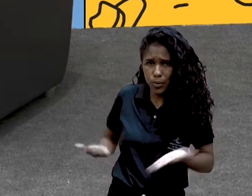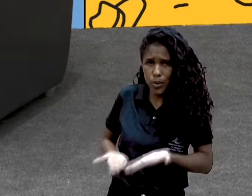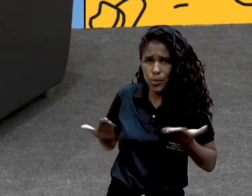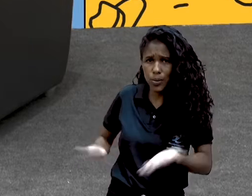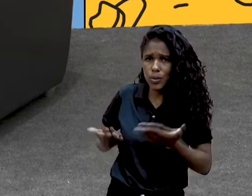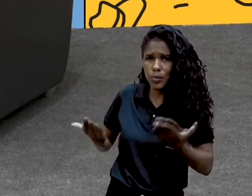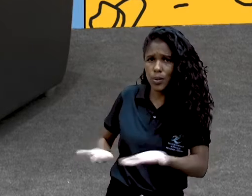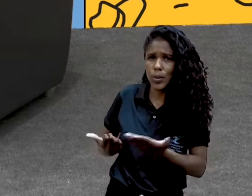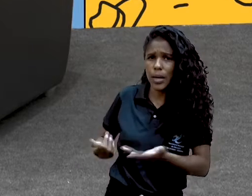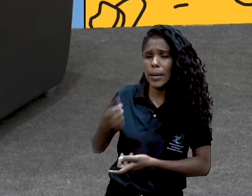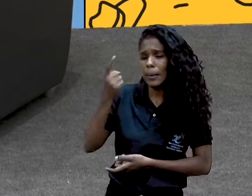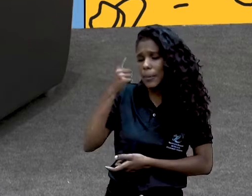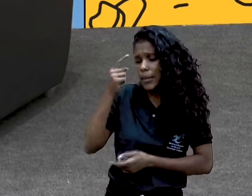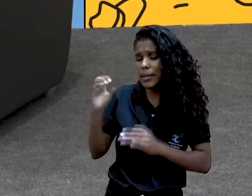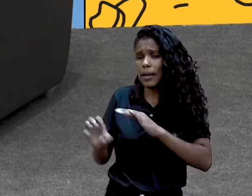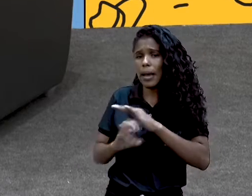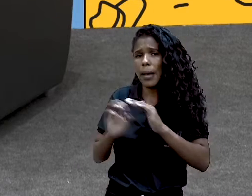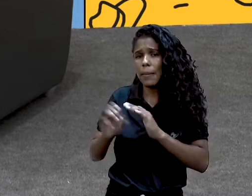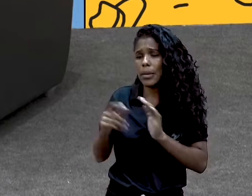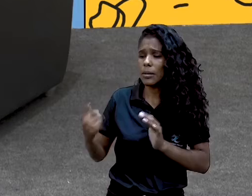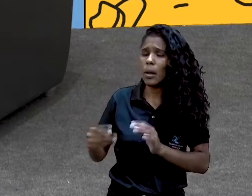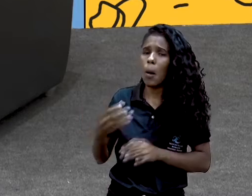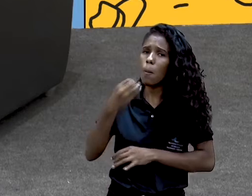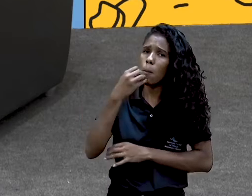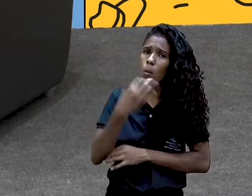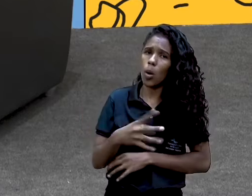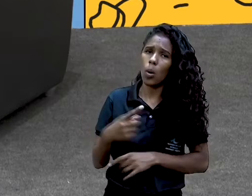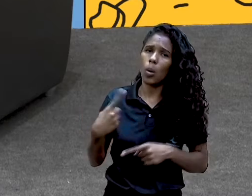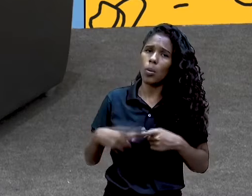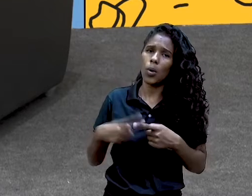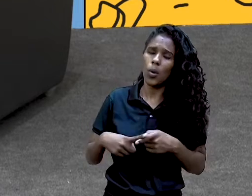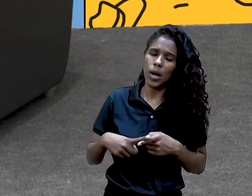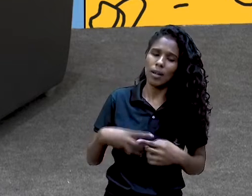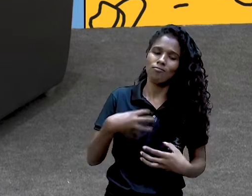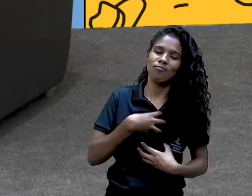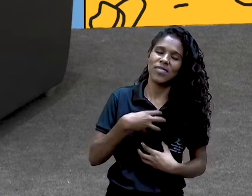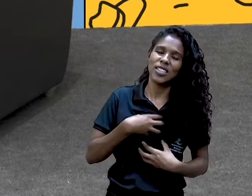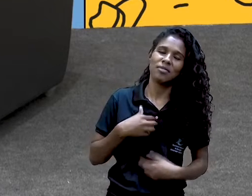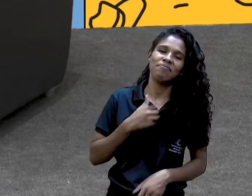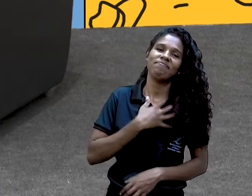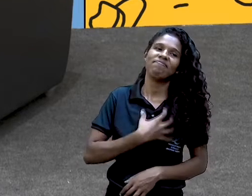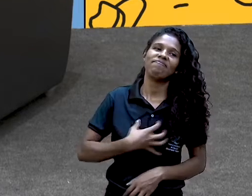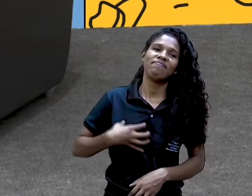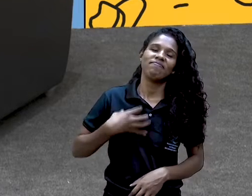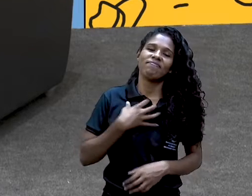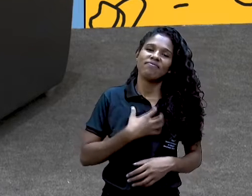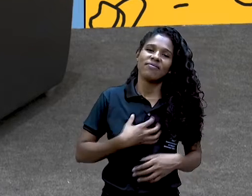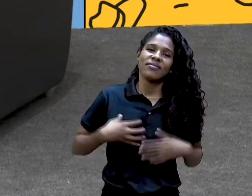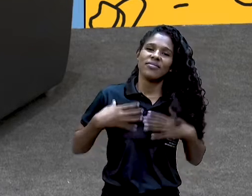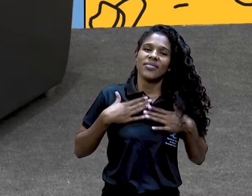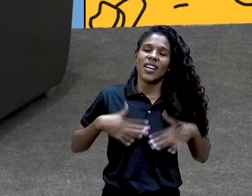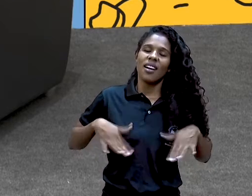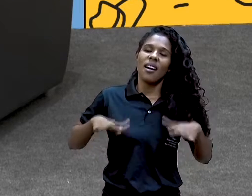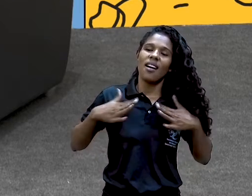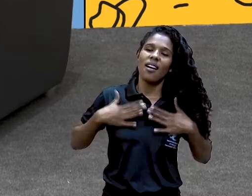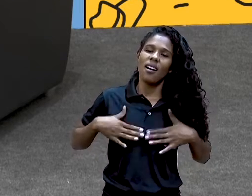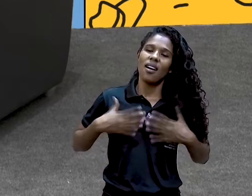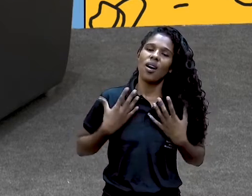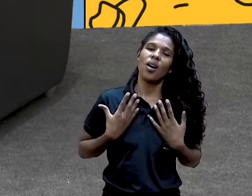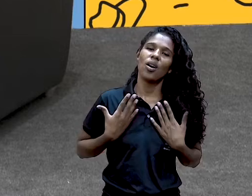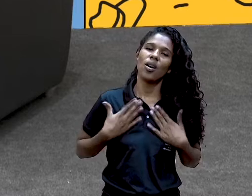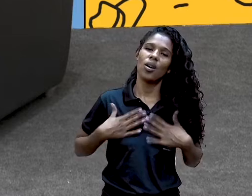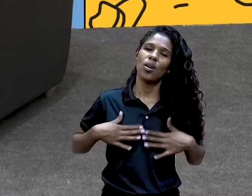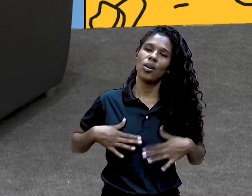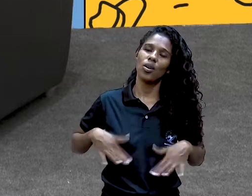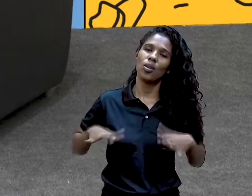aquele empreendimento satisfaz ele enquanto ser humano. Permite que essa pessoa adulta seja feliz. Então ele acredita que